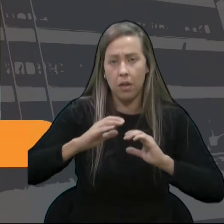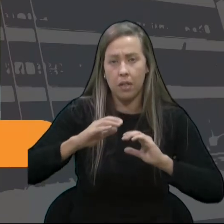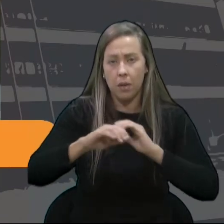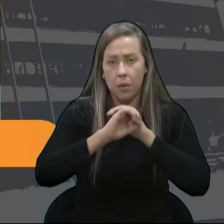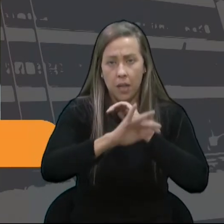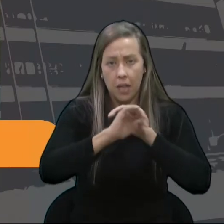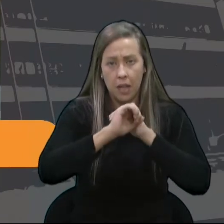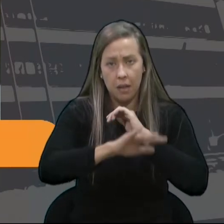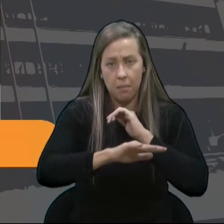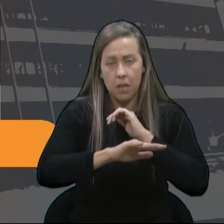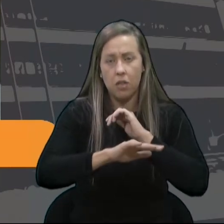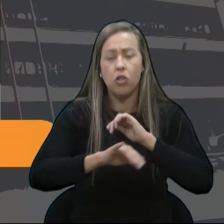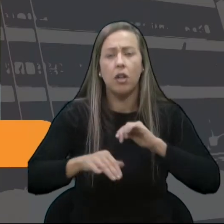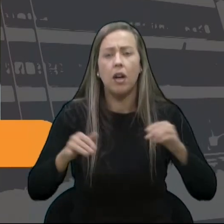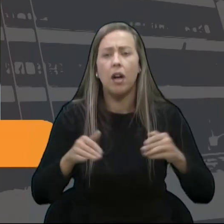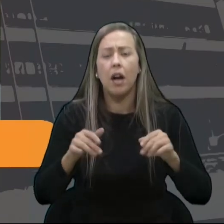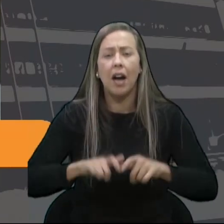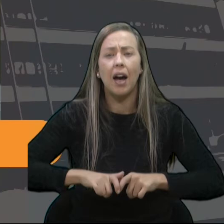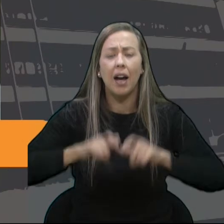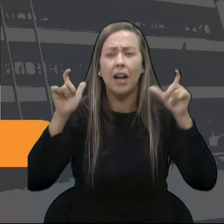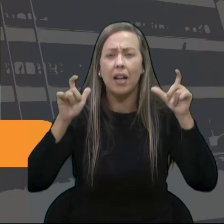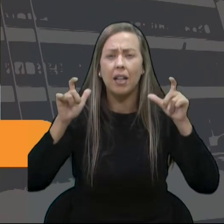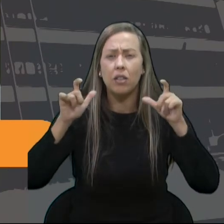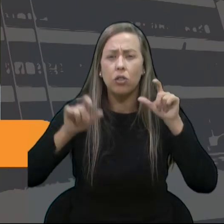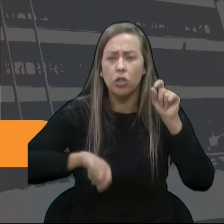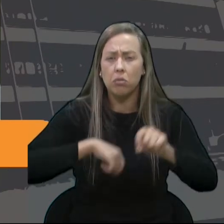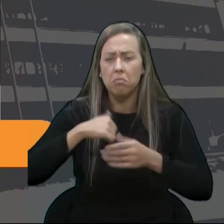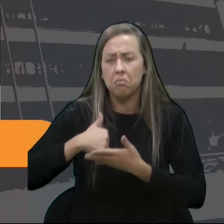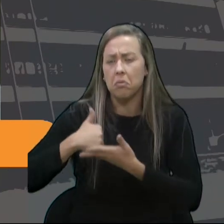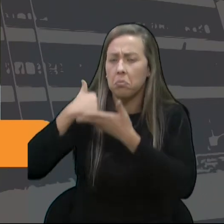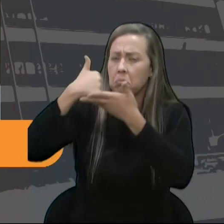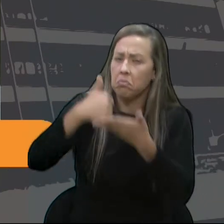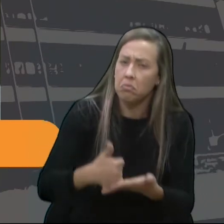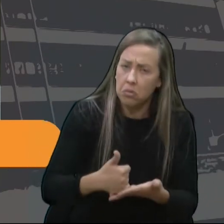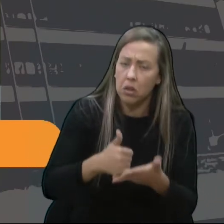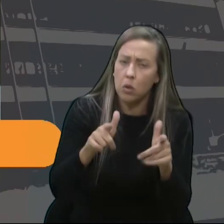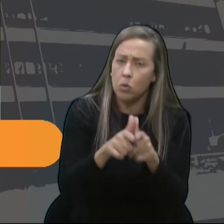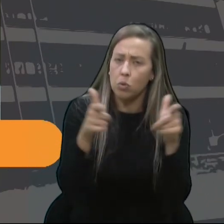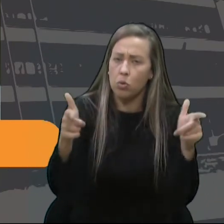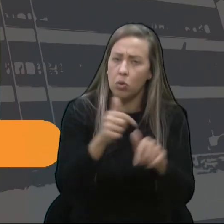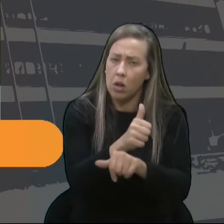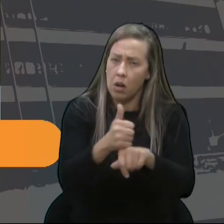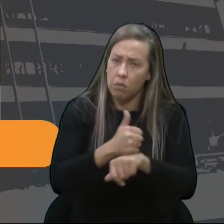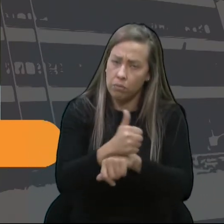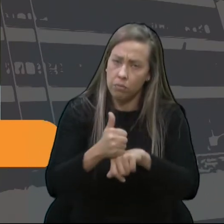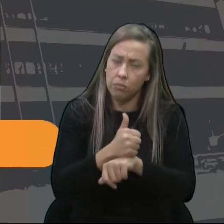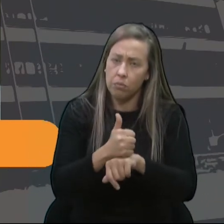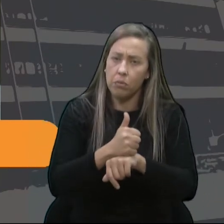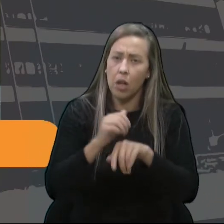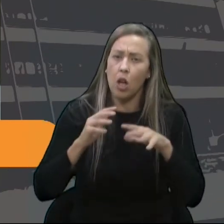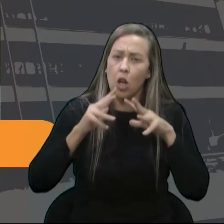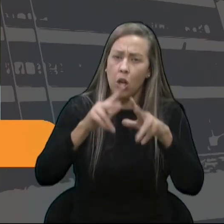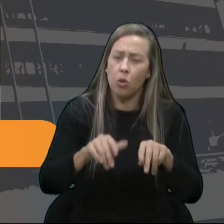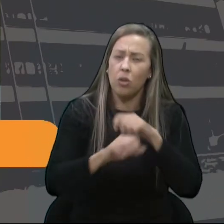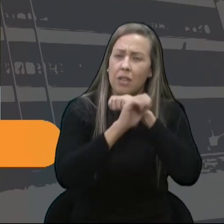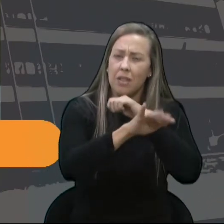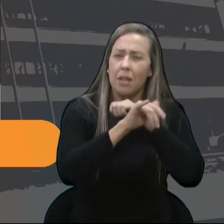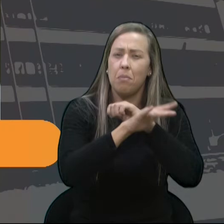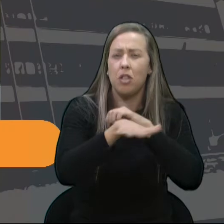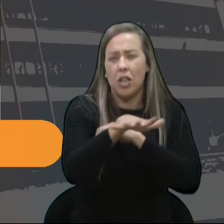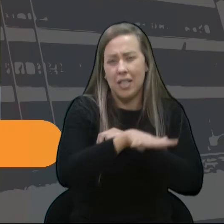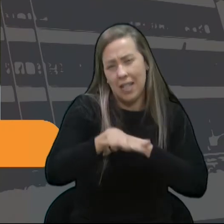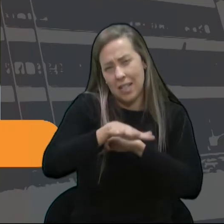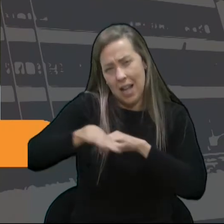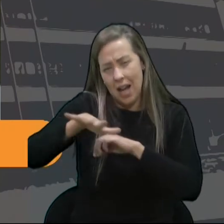imprensa, eu acho que a grande contribuição do jornalismo, das agências noticiosas,